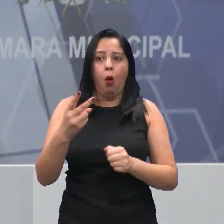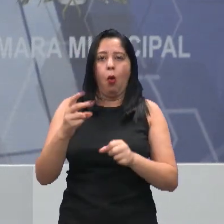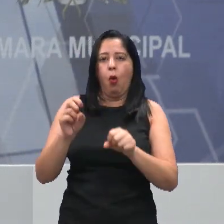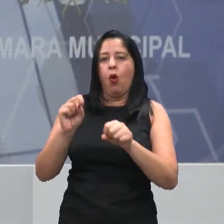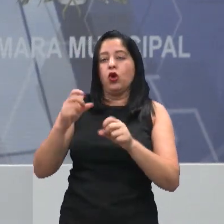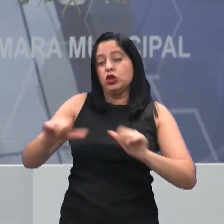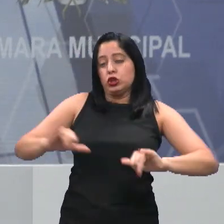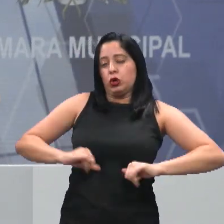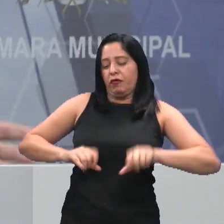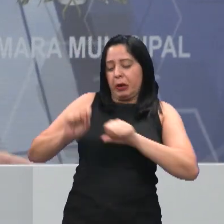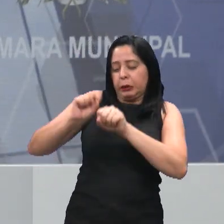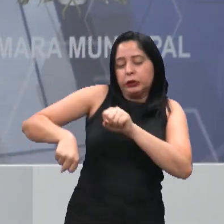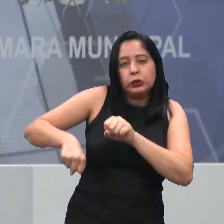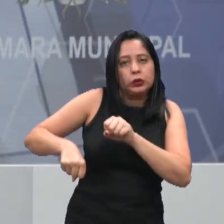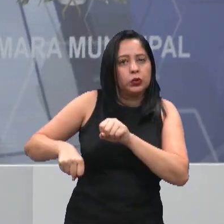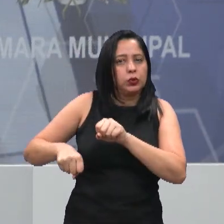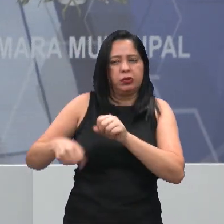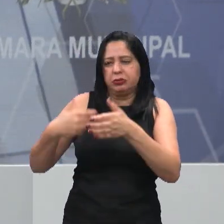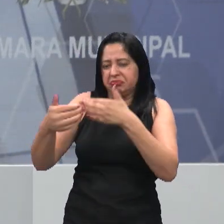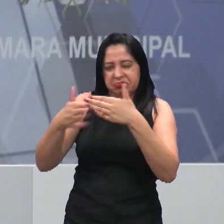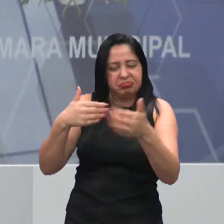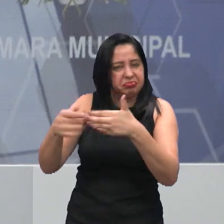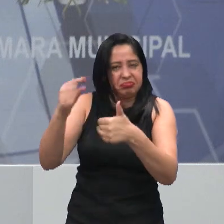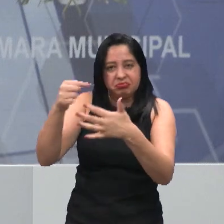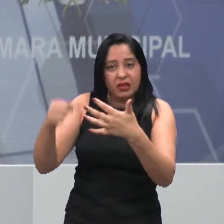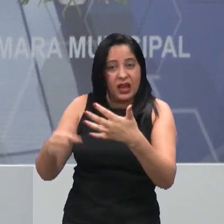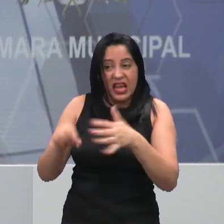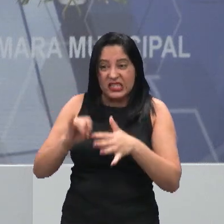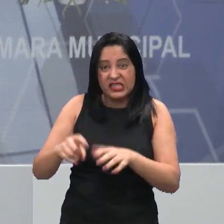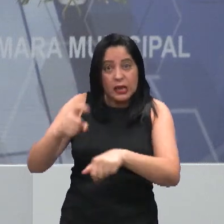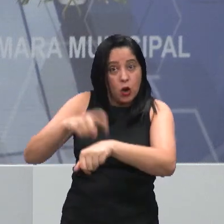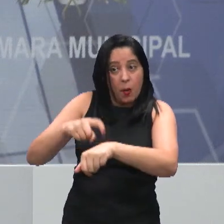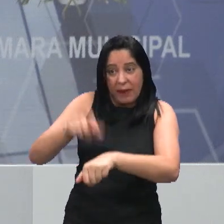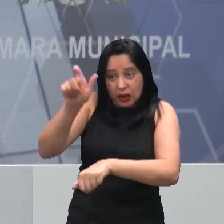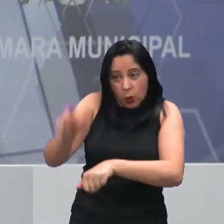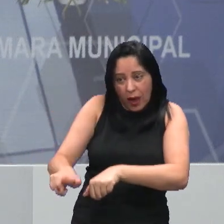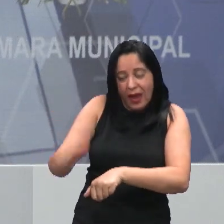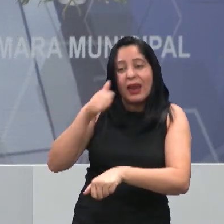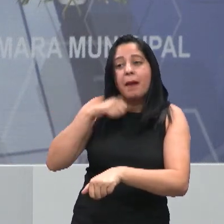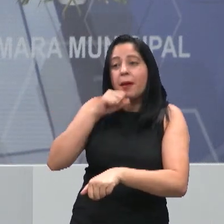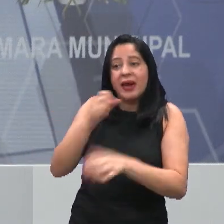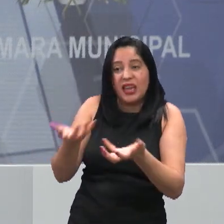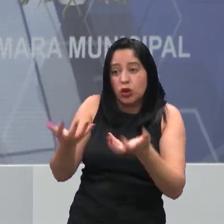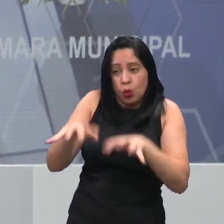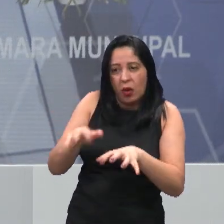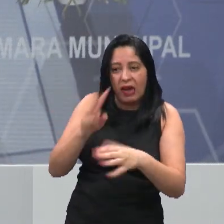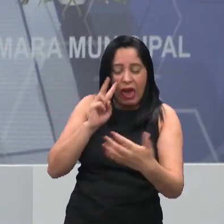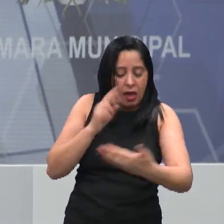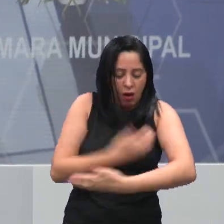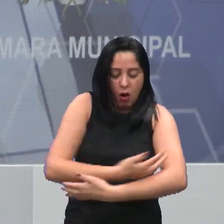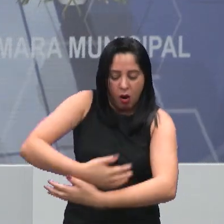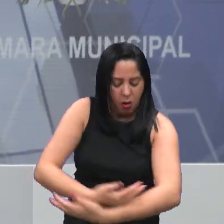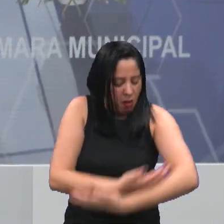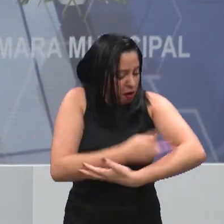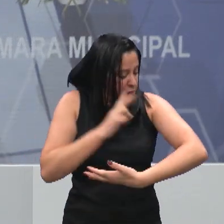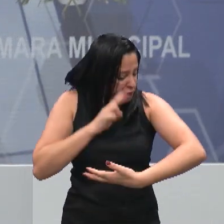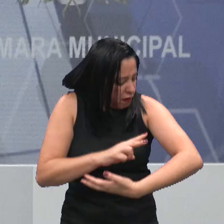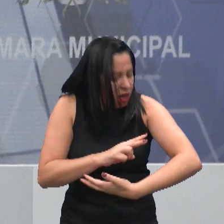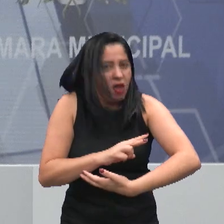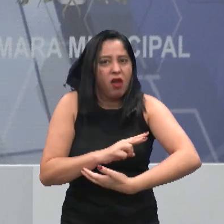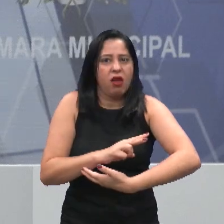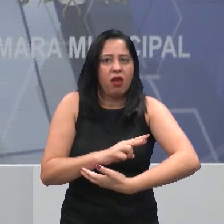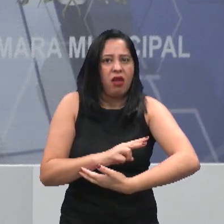estupro, ou por qualquer outra questão, que se no momento de hoje ela não quer ver o seu filho, não quer ter contato e não quer